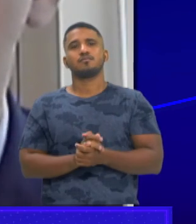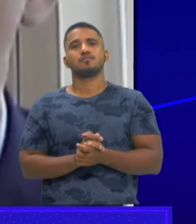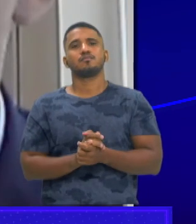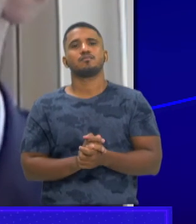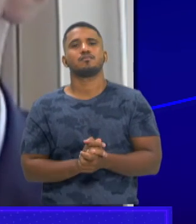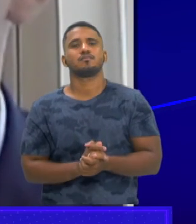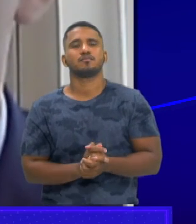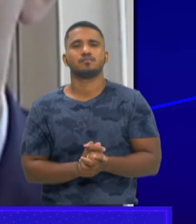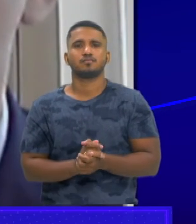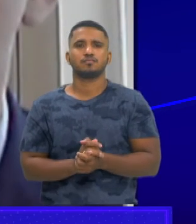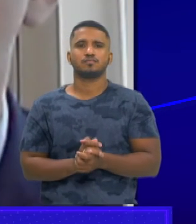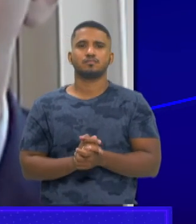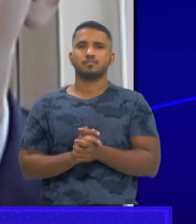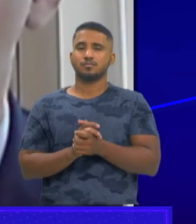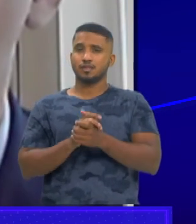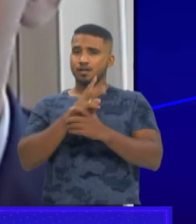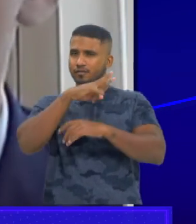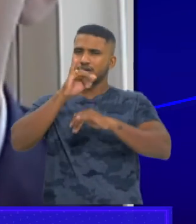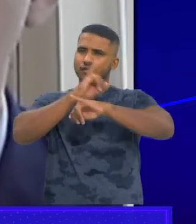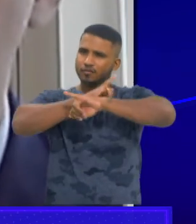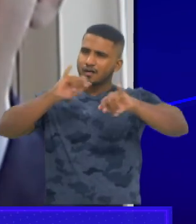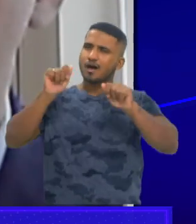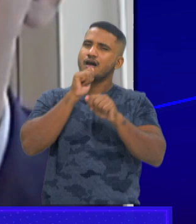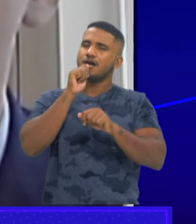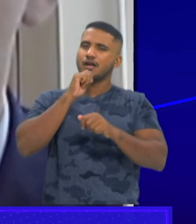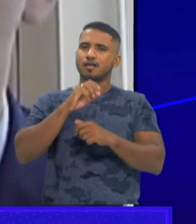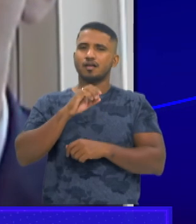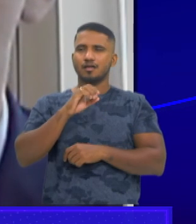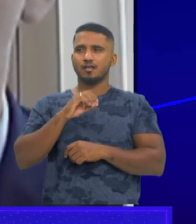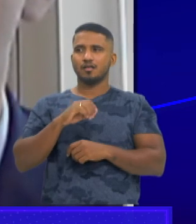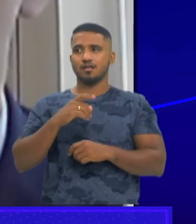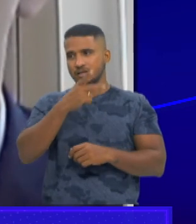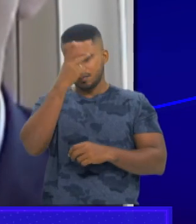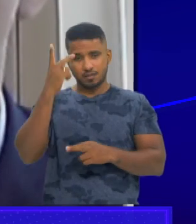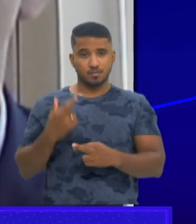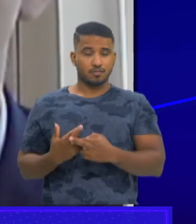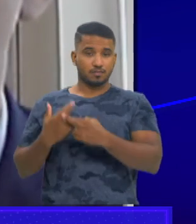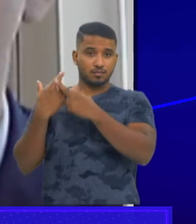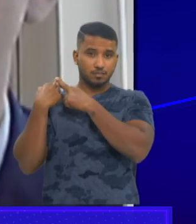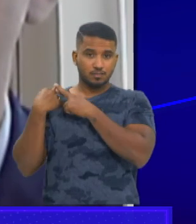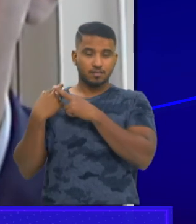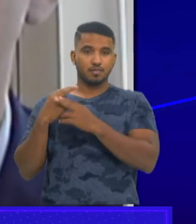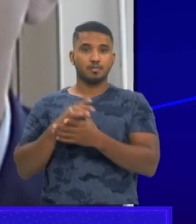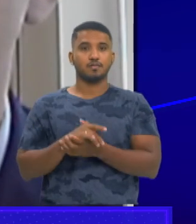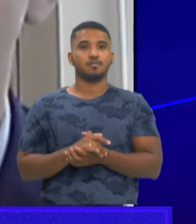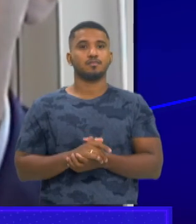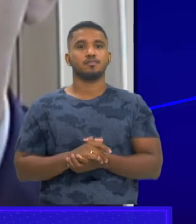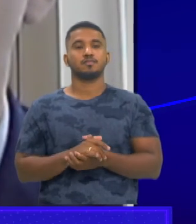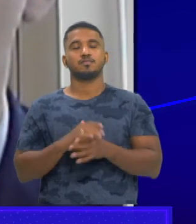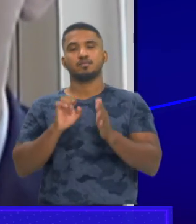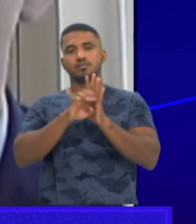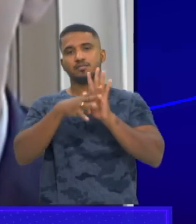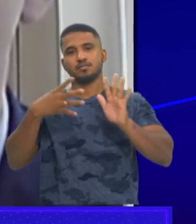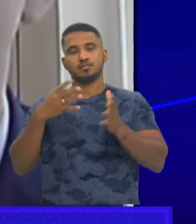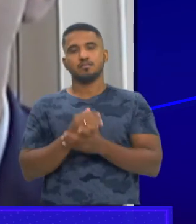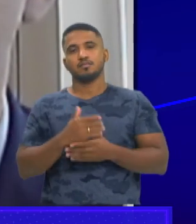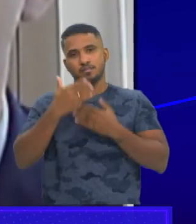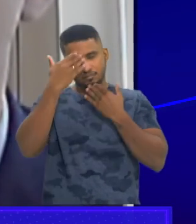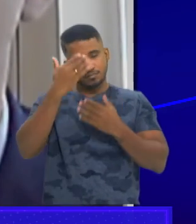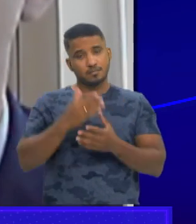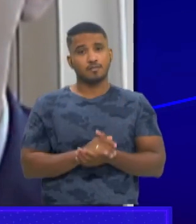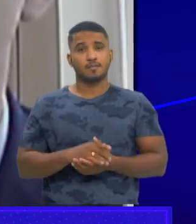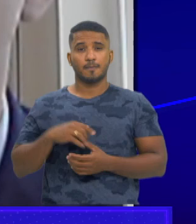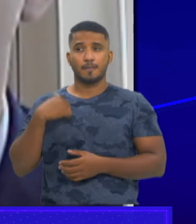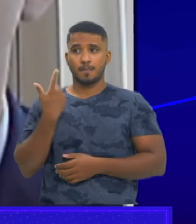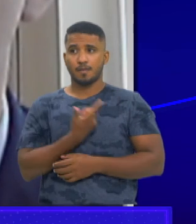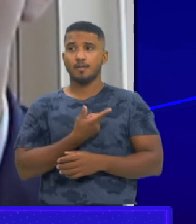sociais, que serão divulgadas pela responsável pelo esse grandioso evento. Muito obrigado, doutor. Bom, nós fizemos essa